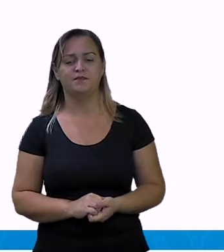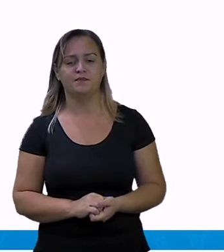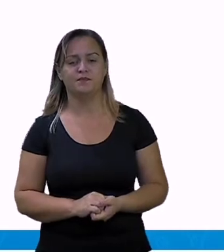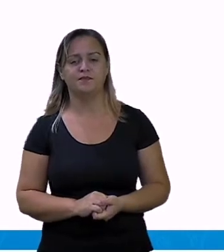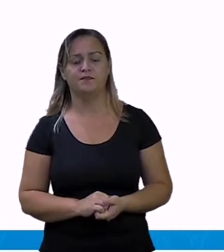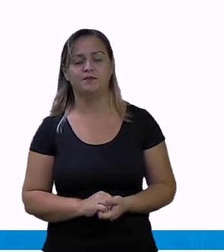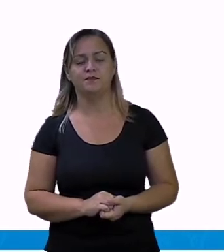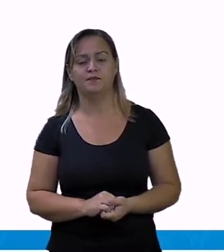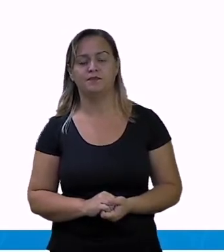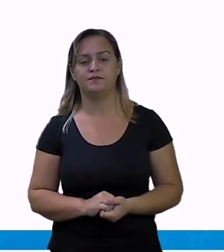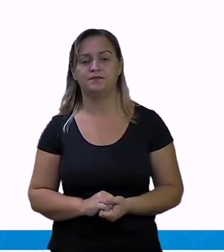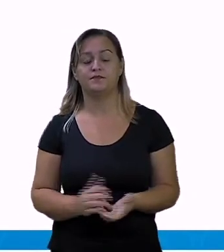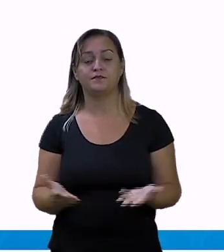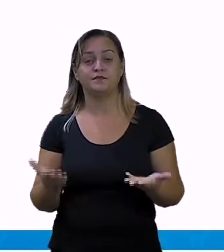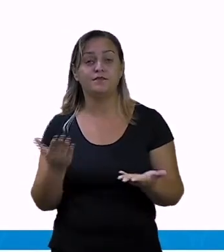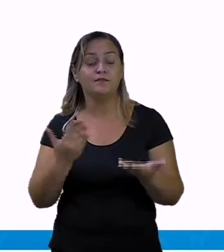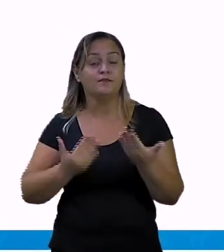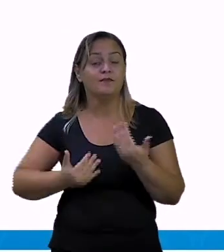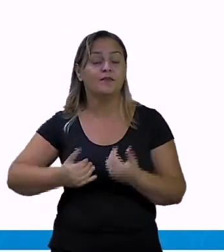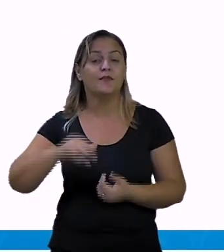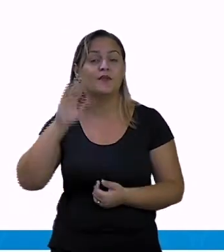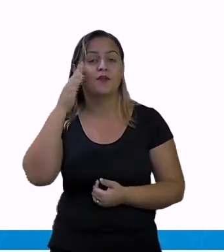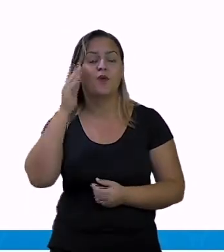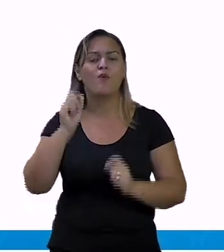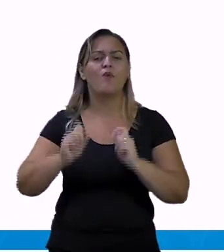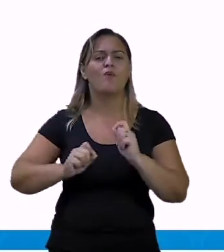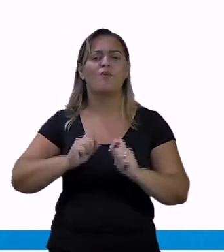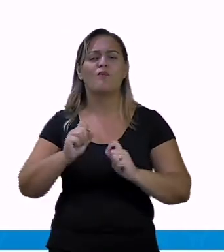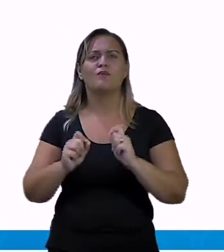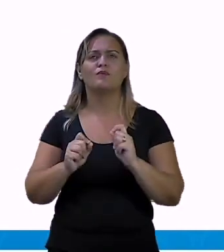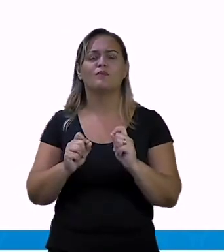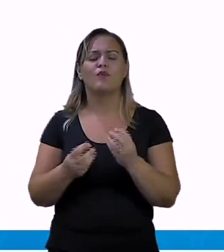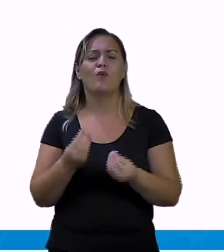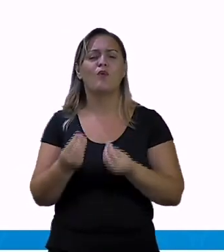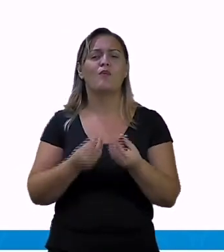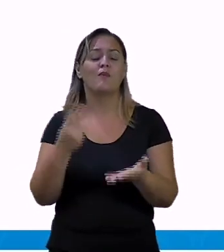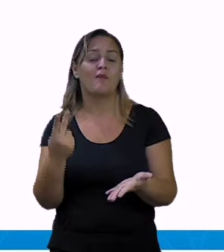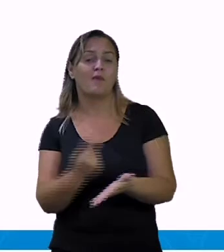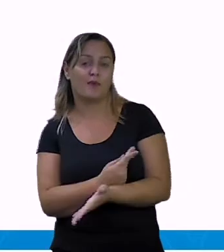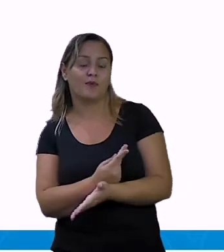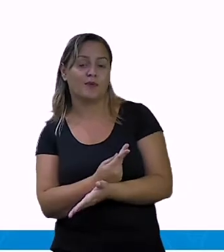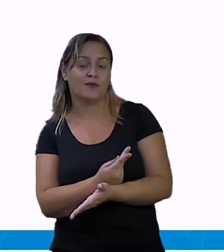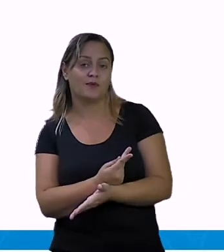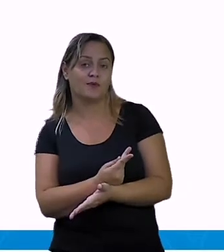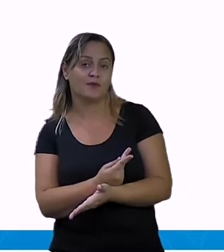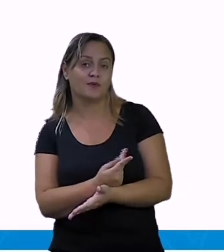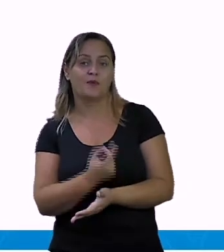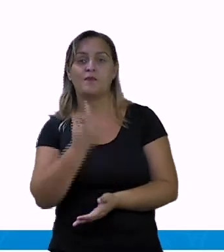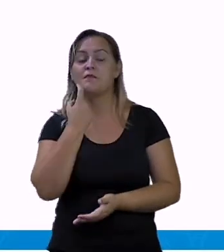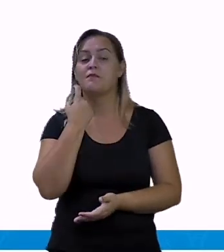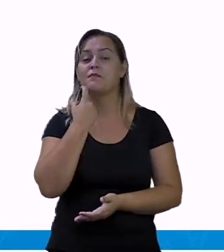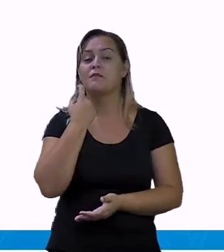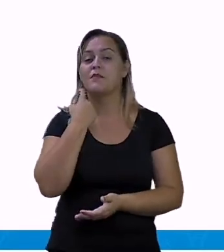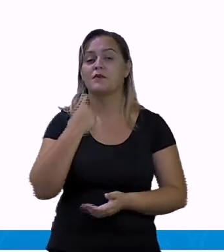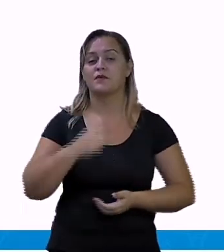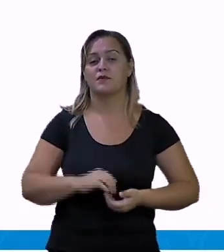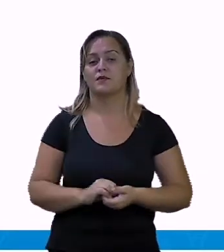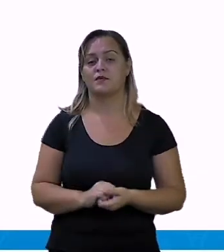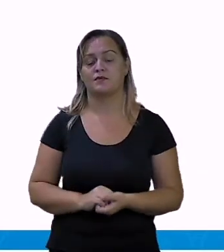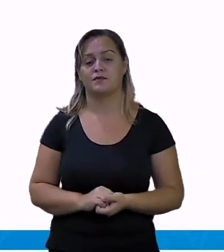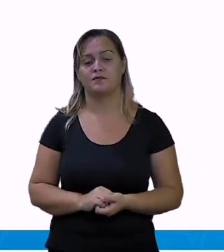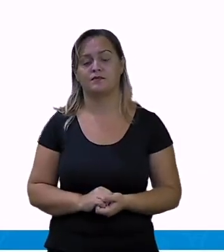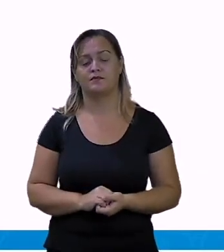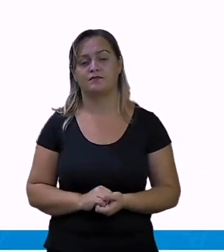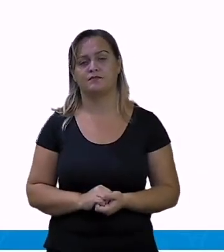pouquinho de como todo esse universo acontece? Além dos peixes, o que mais nós temos? E